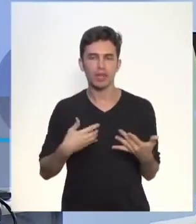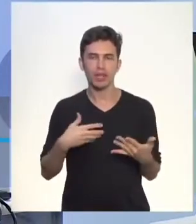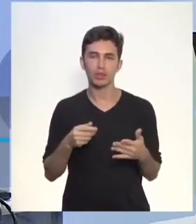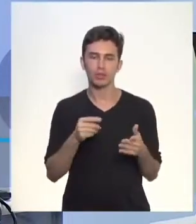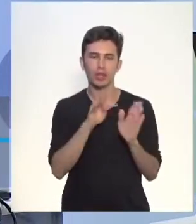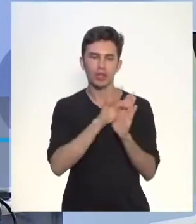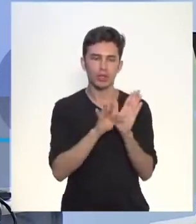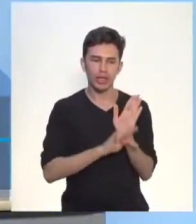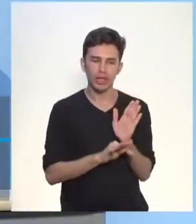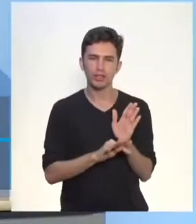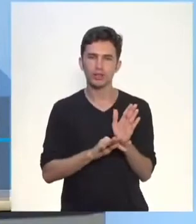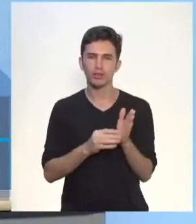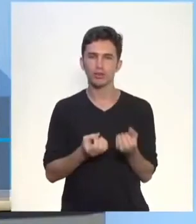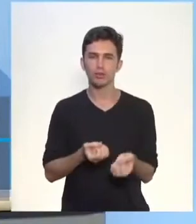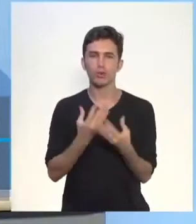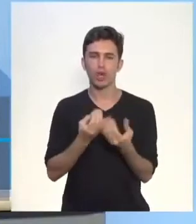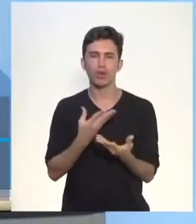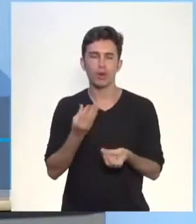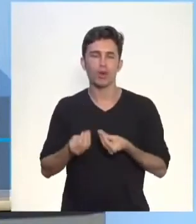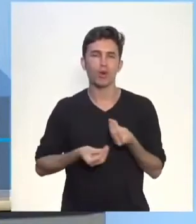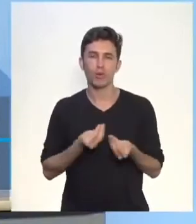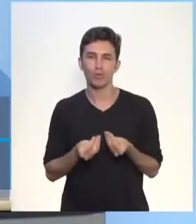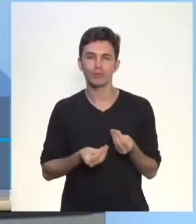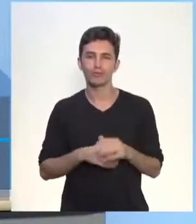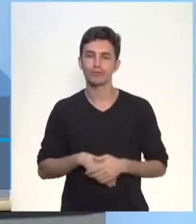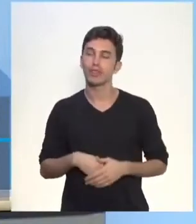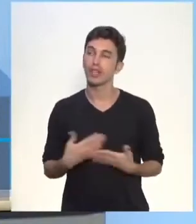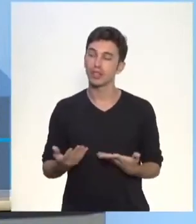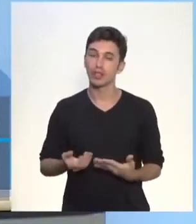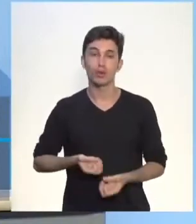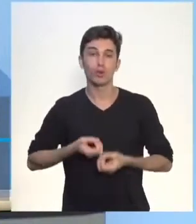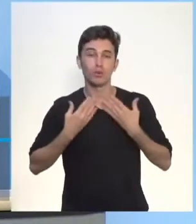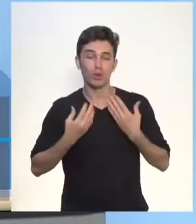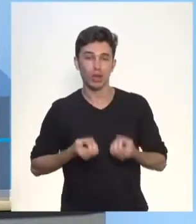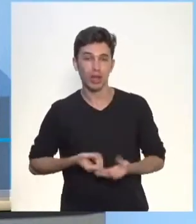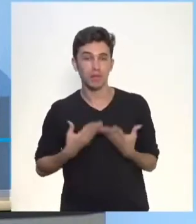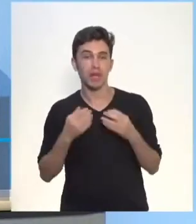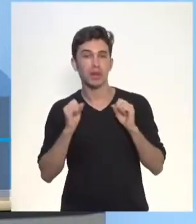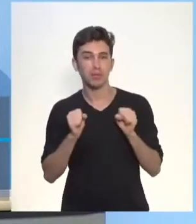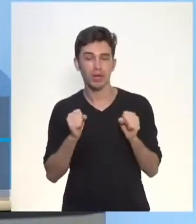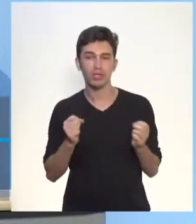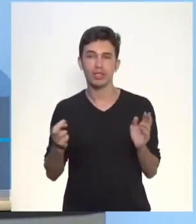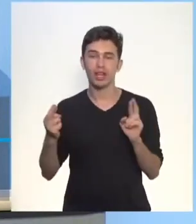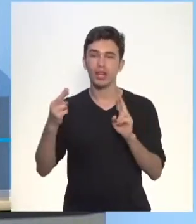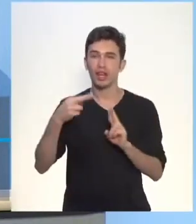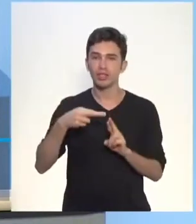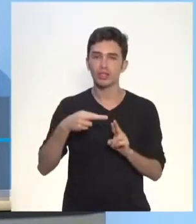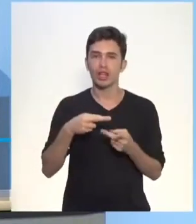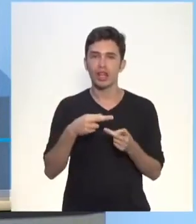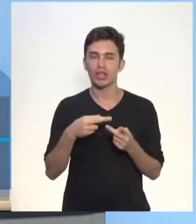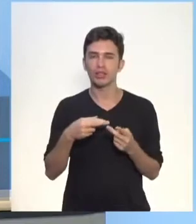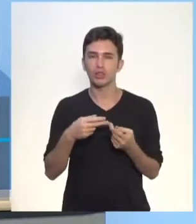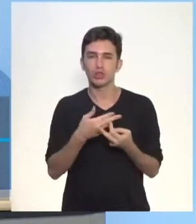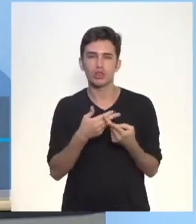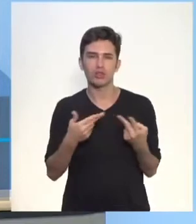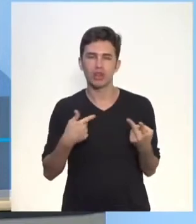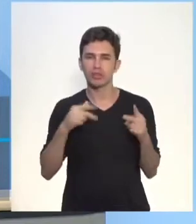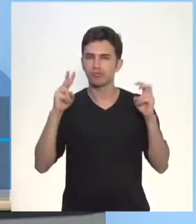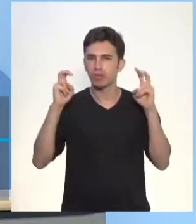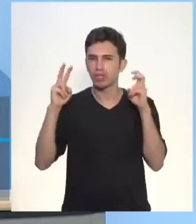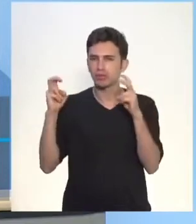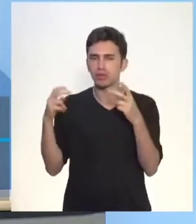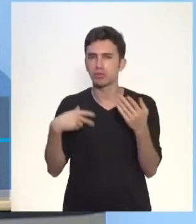poema. Exatamente, professor Mauro. Um poema, ele pode ser relacionados a abordar diversos assuntos do dia a